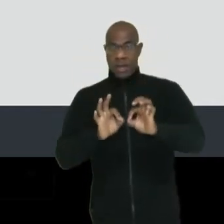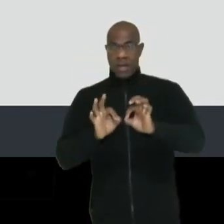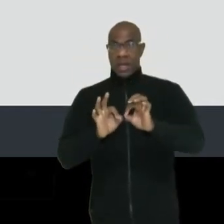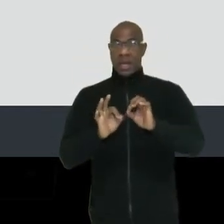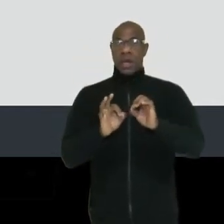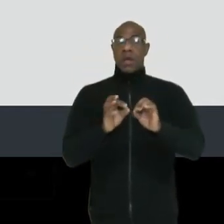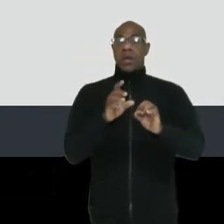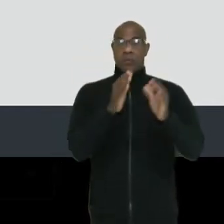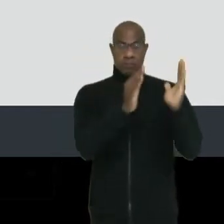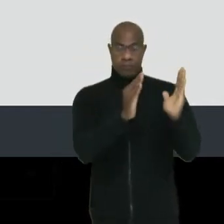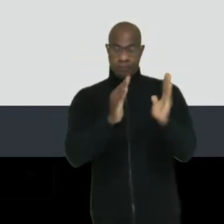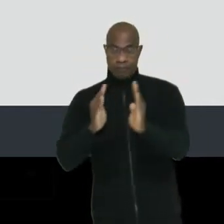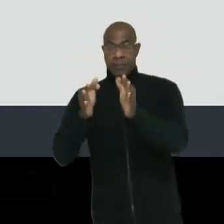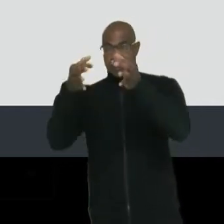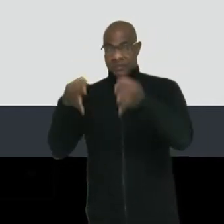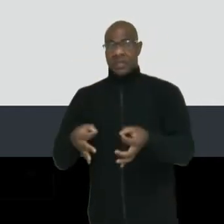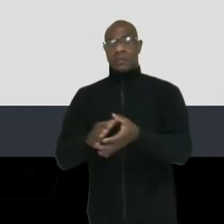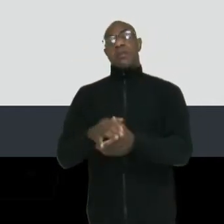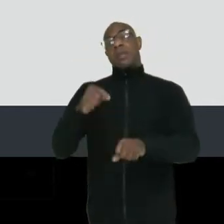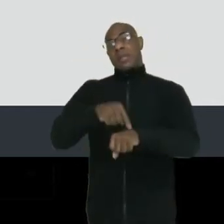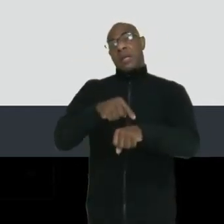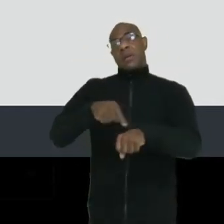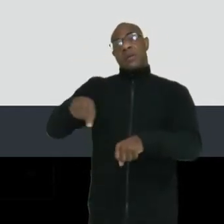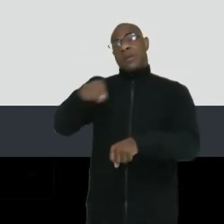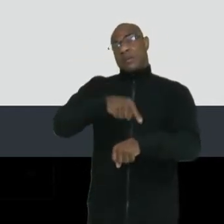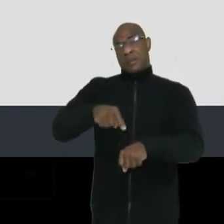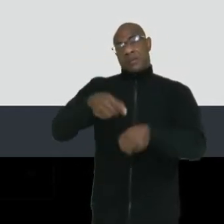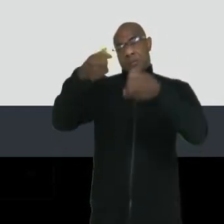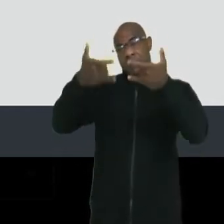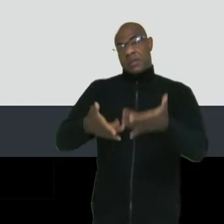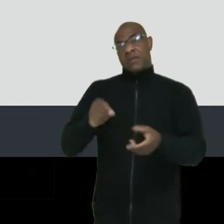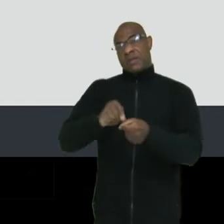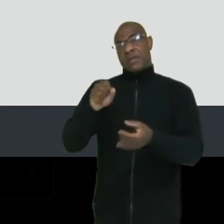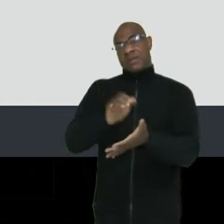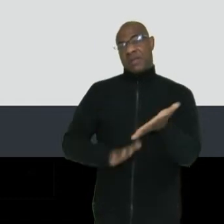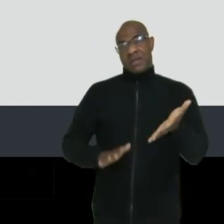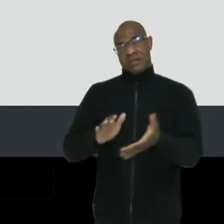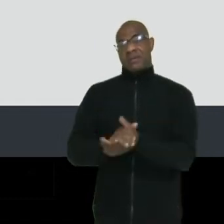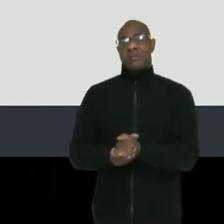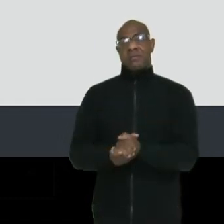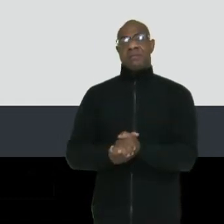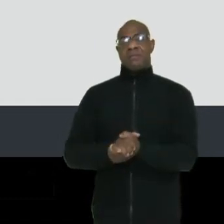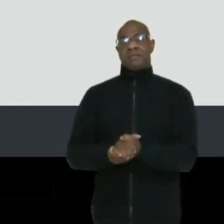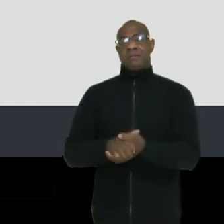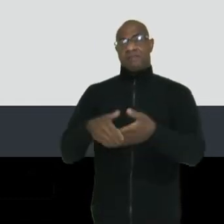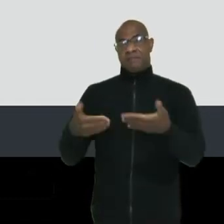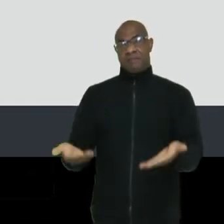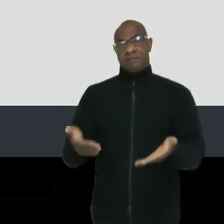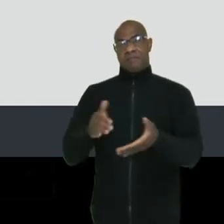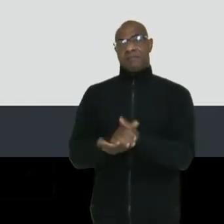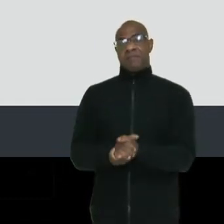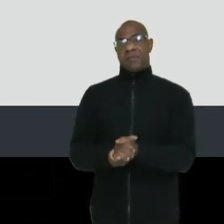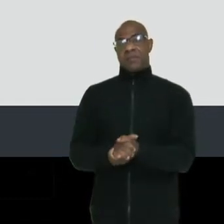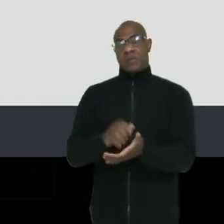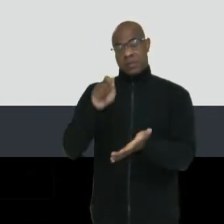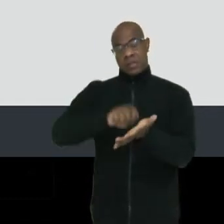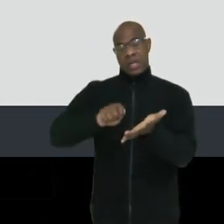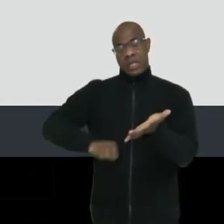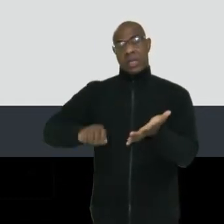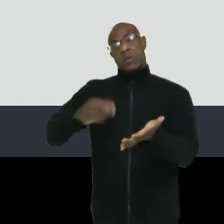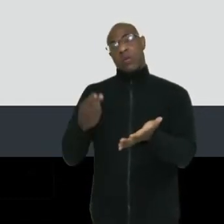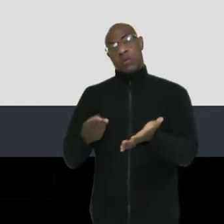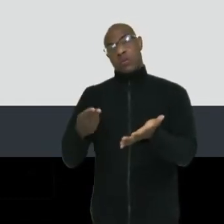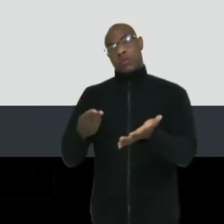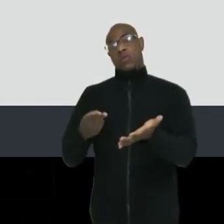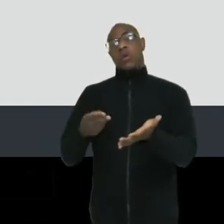ordem correta. Eu vou dar um tempinho para que vocês possam realizar a atividade ou na plataforma ou no seu caderno, caso você não